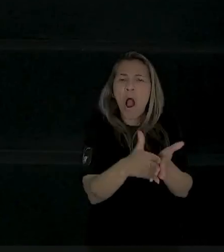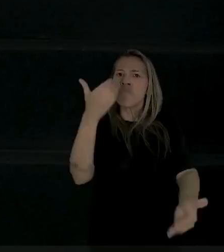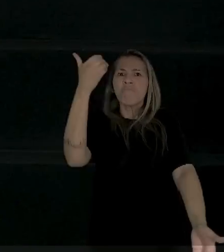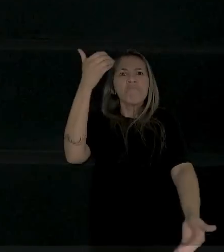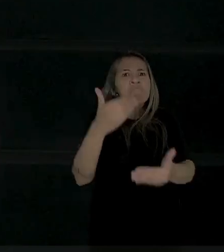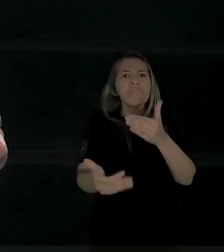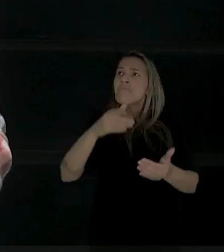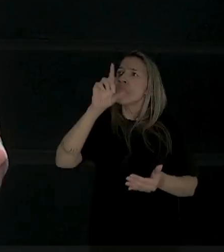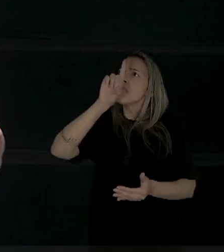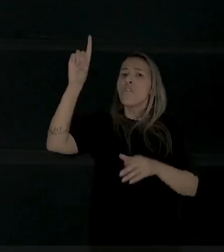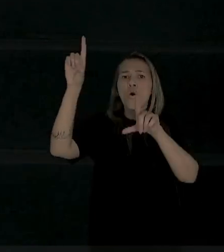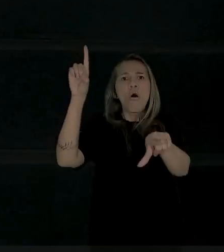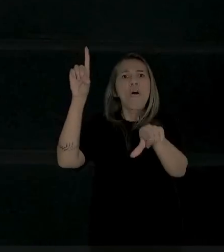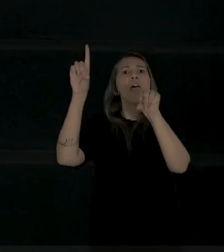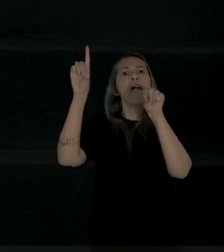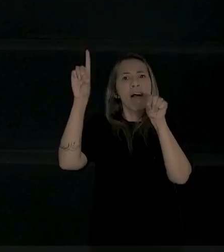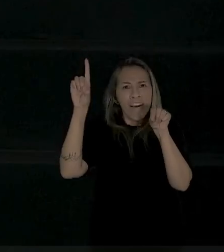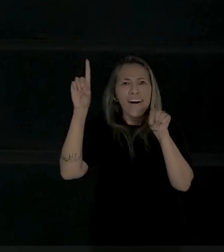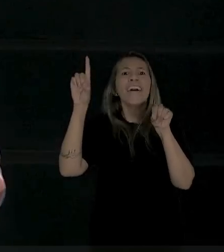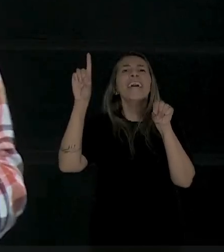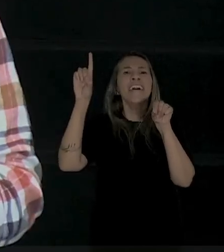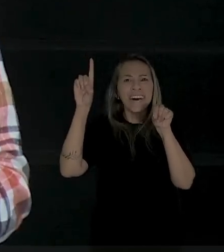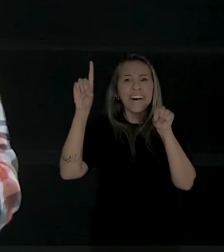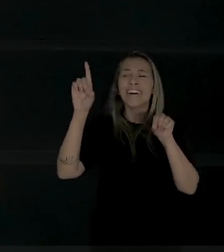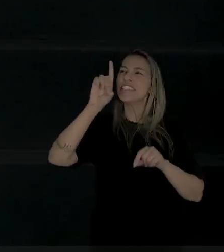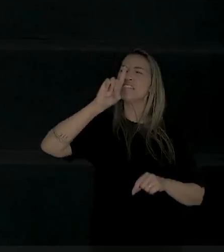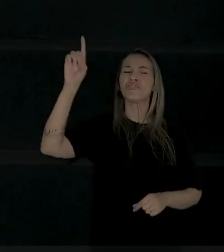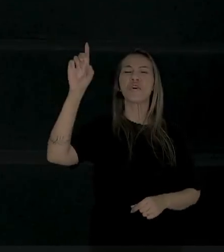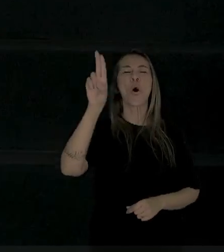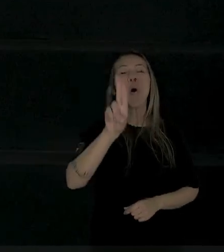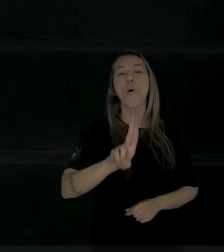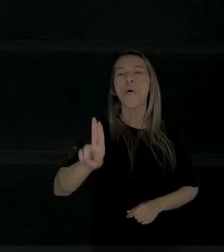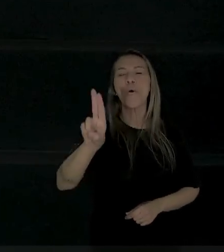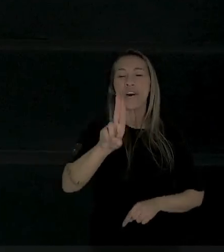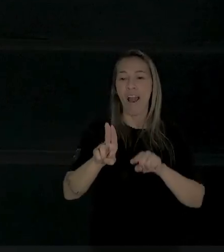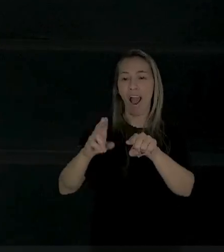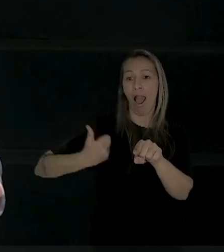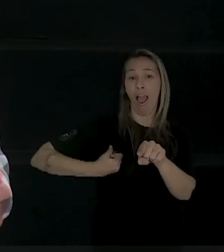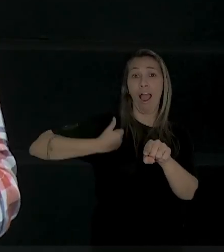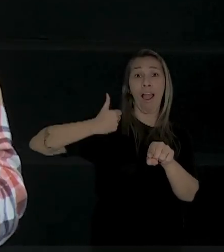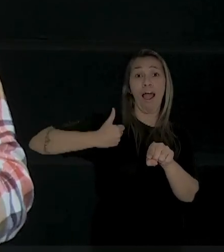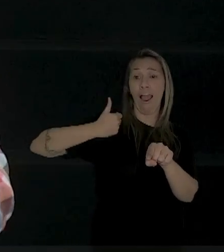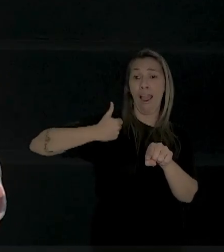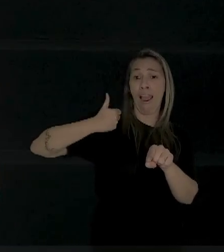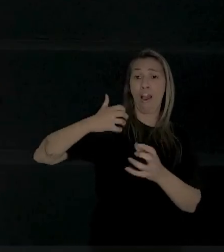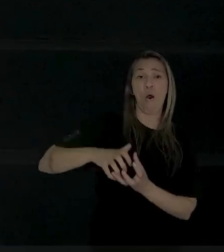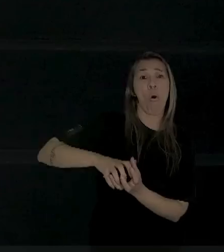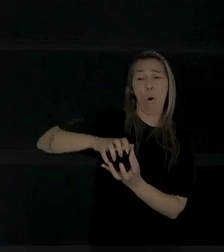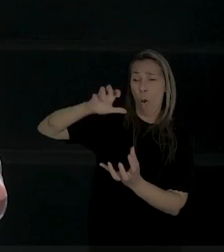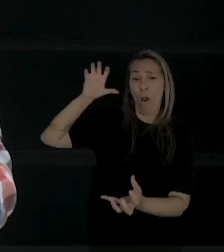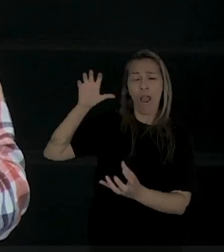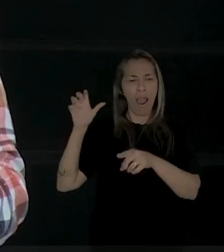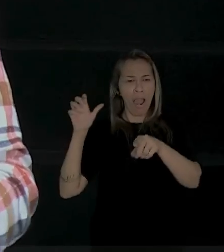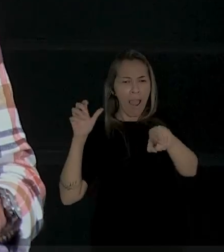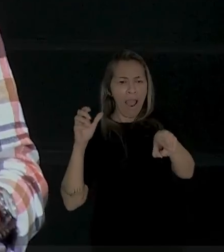vezes ele olha, ele usa o quarentão ou cinquentão que vai casar com